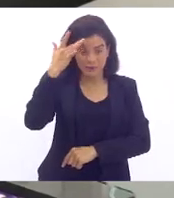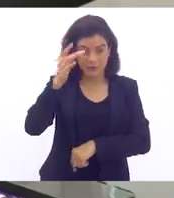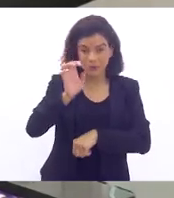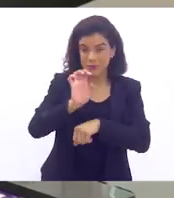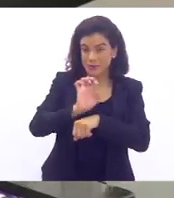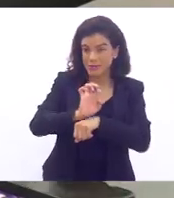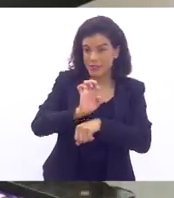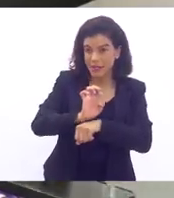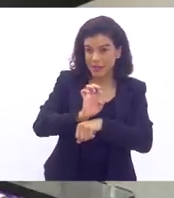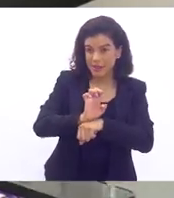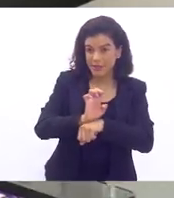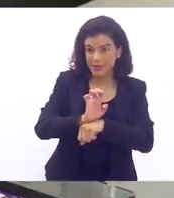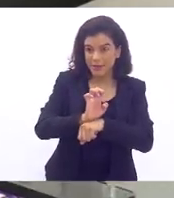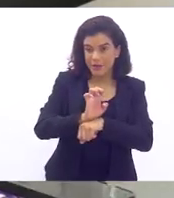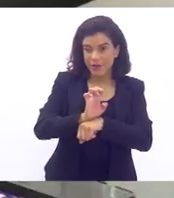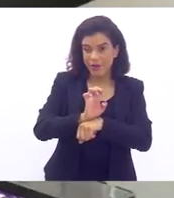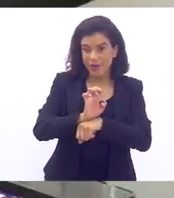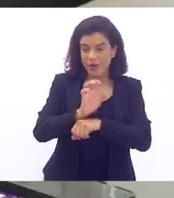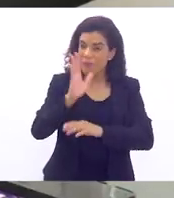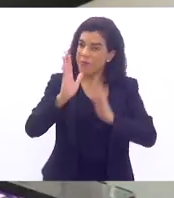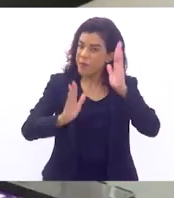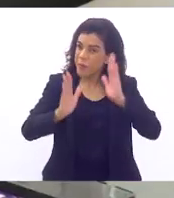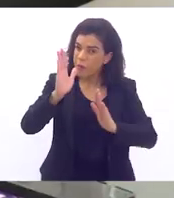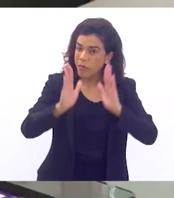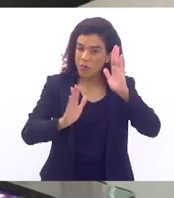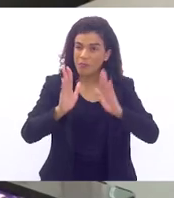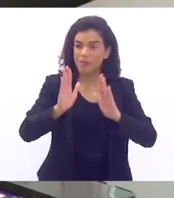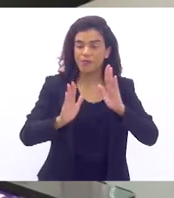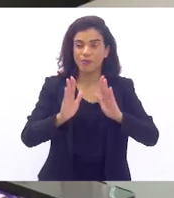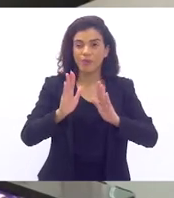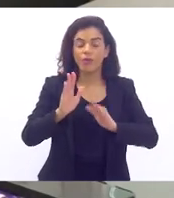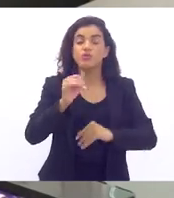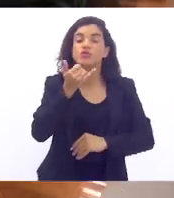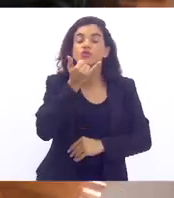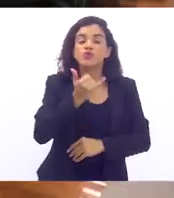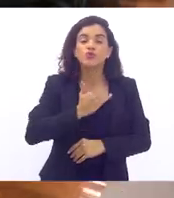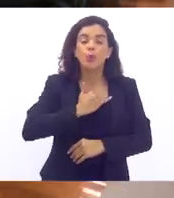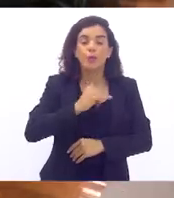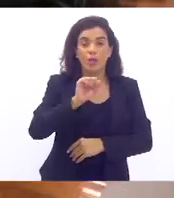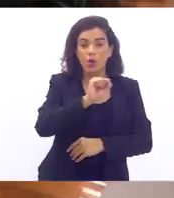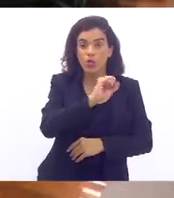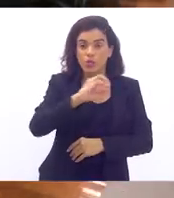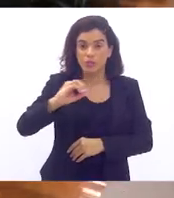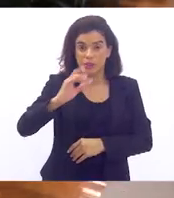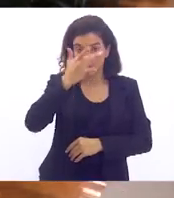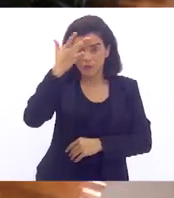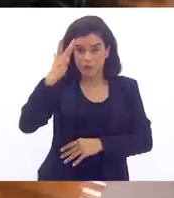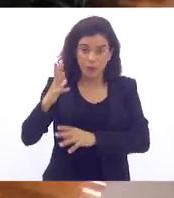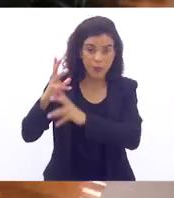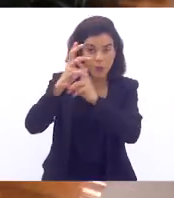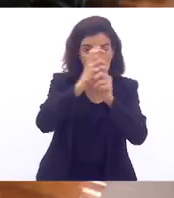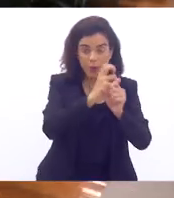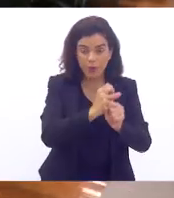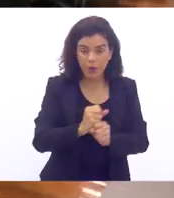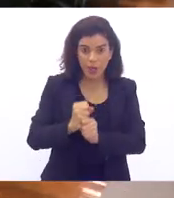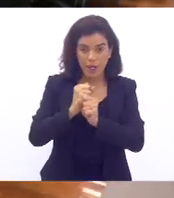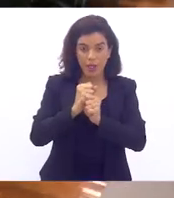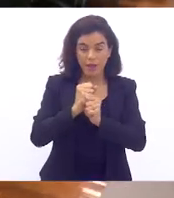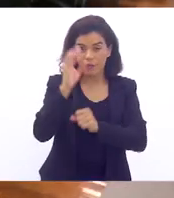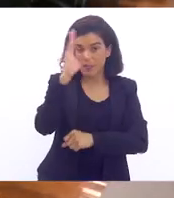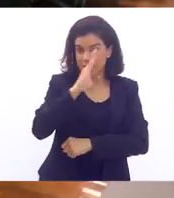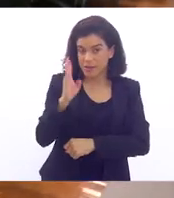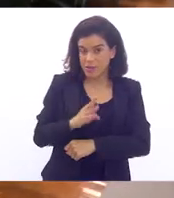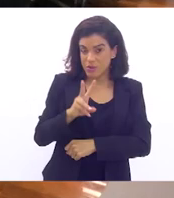estado mais ou menos isso mas muitas pessoas no Brasil desculpa no Brasil 50 mil pessoas no mundo